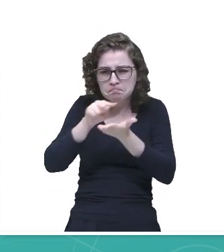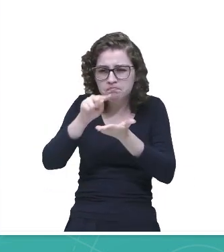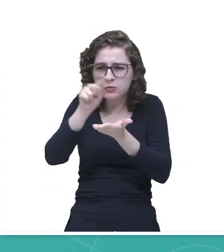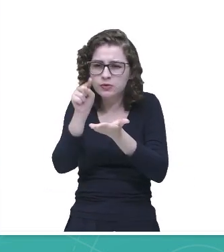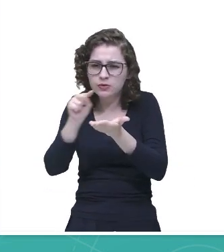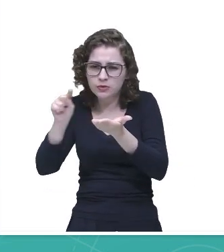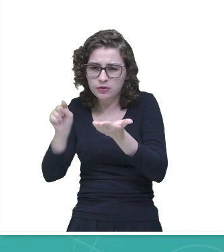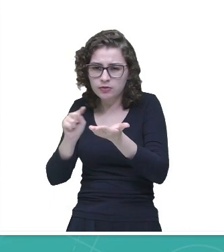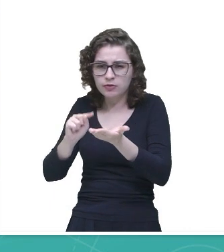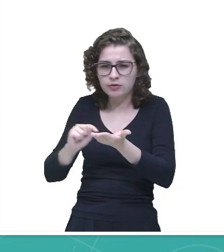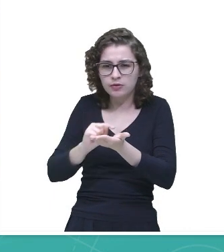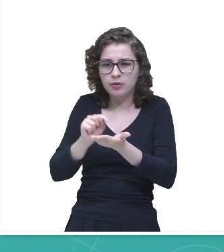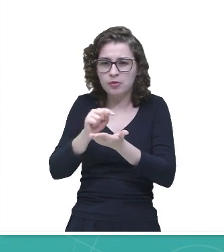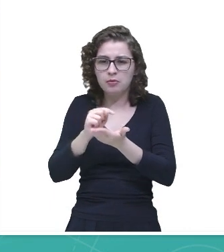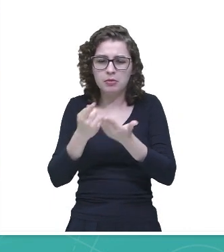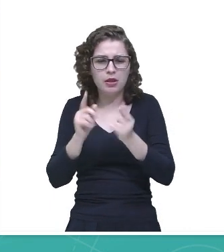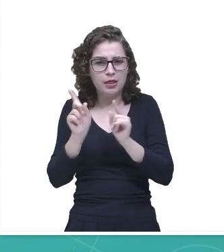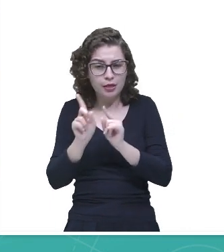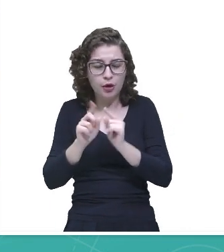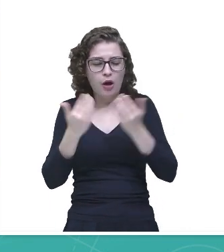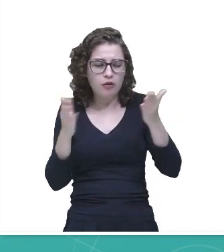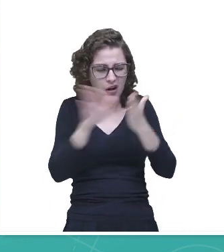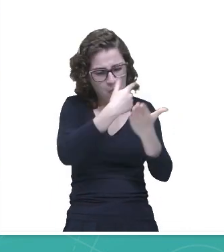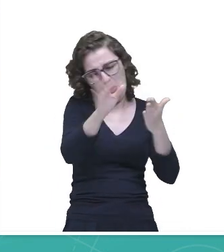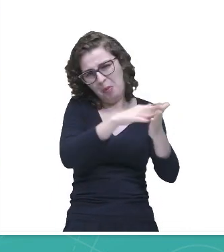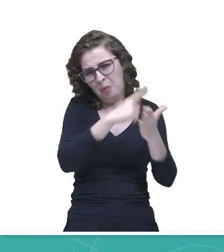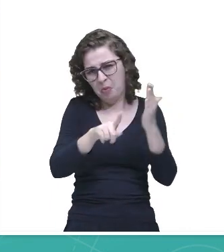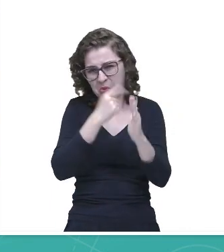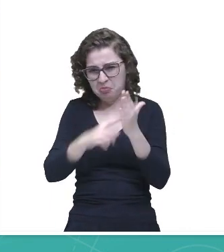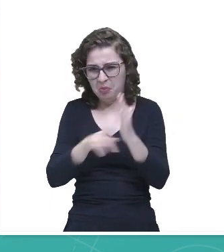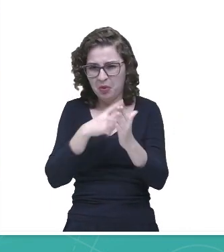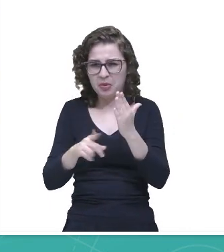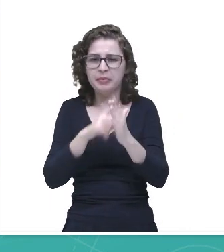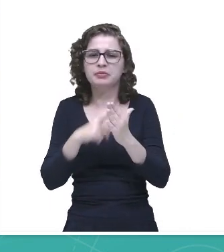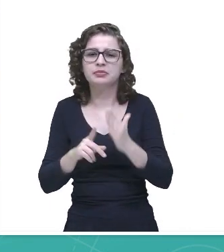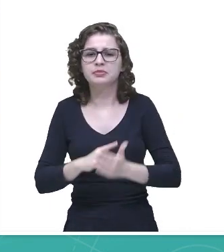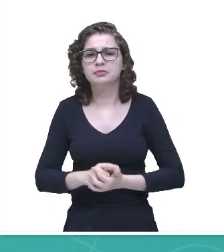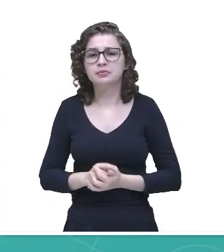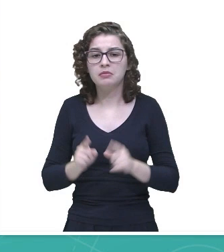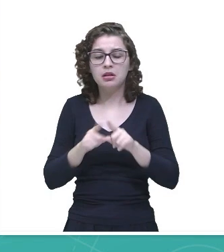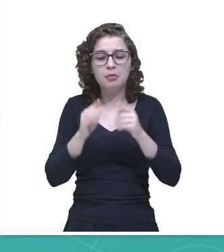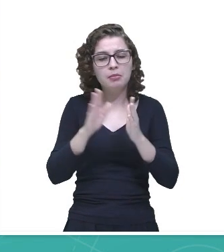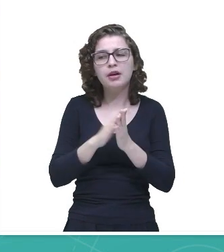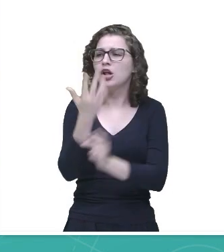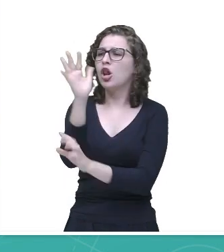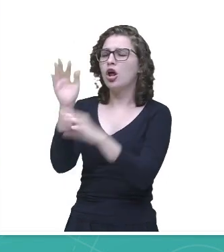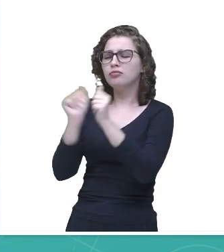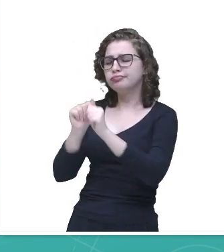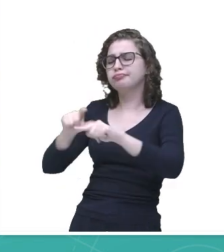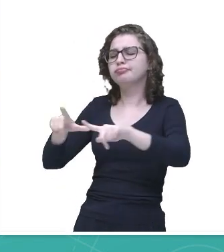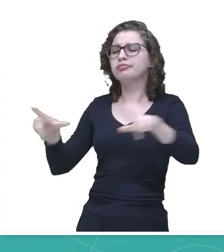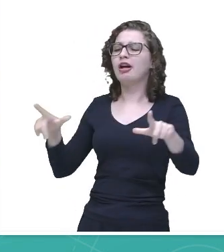sim formados por manchas, rompimento com o passado, valorização pela pintura feita ao ar livre e